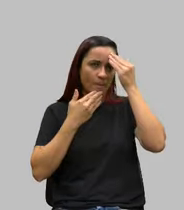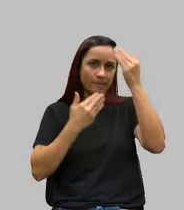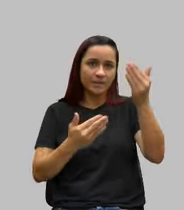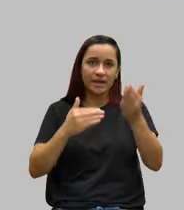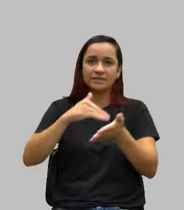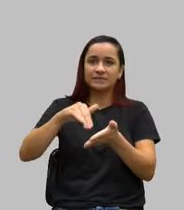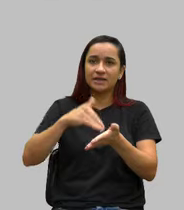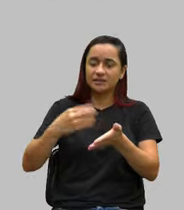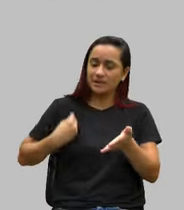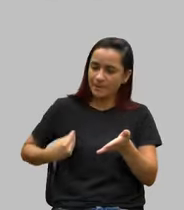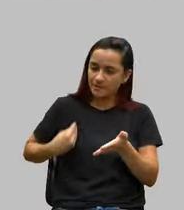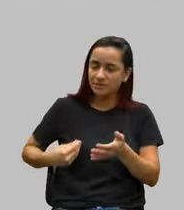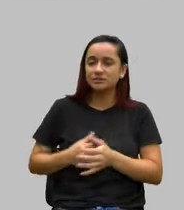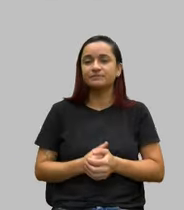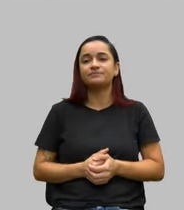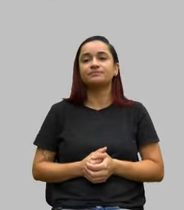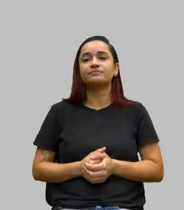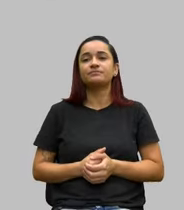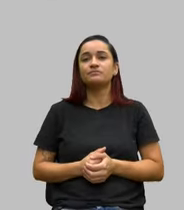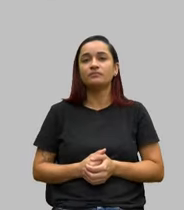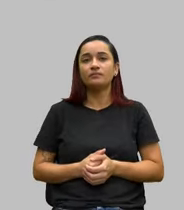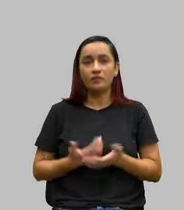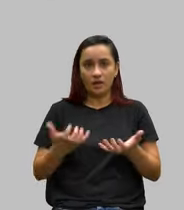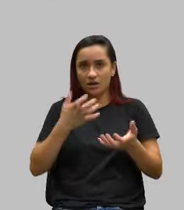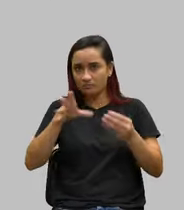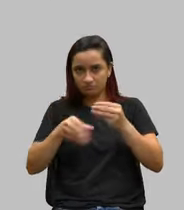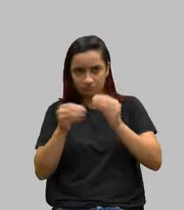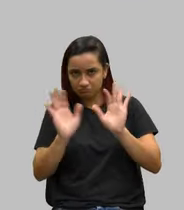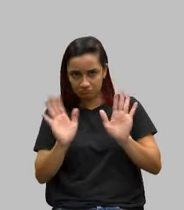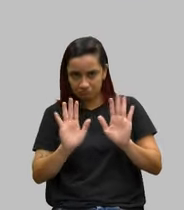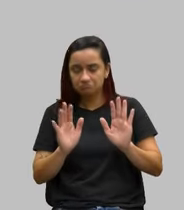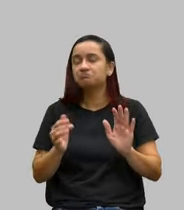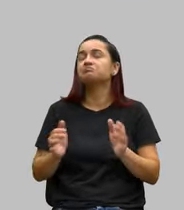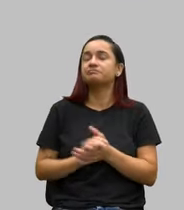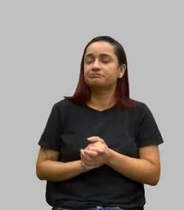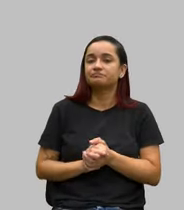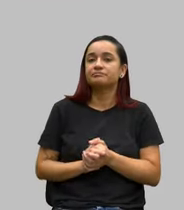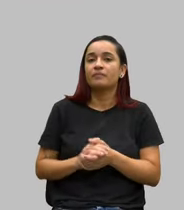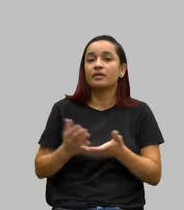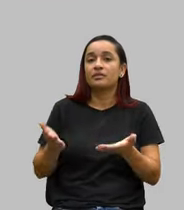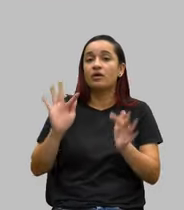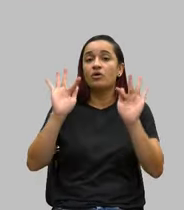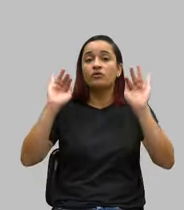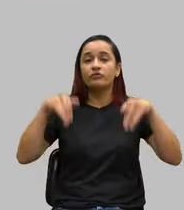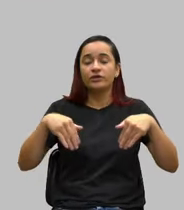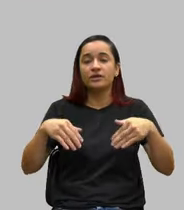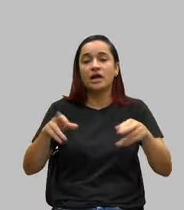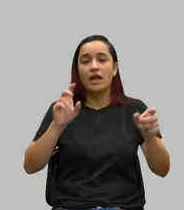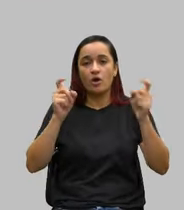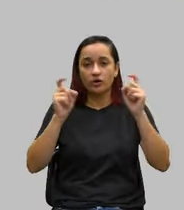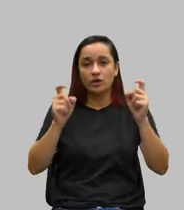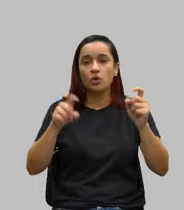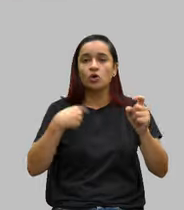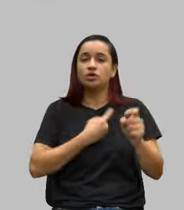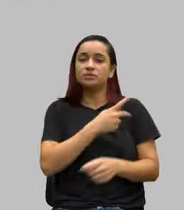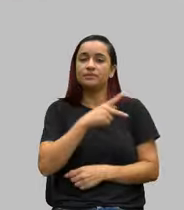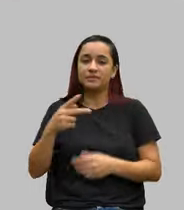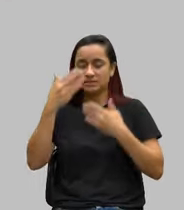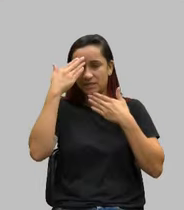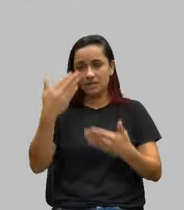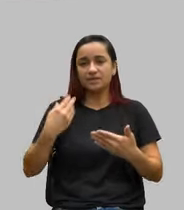presença e o senhor deseja fazer alguma observação não cumprid a finalidade da reunião a presidência agradece a presença dos